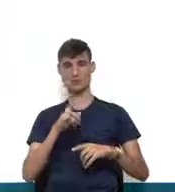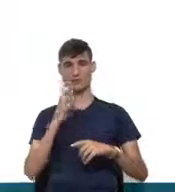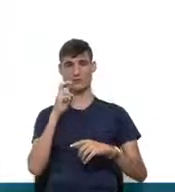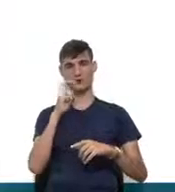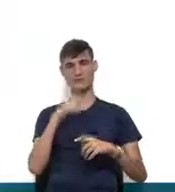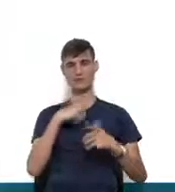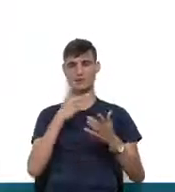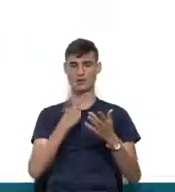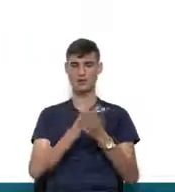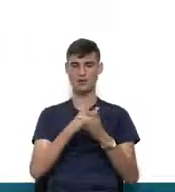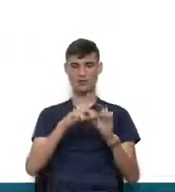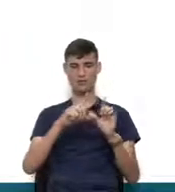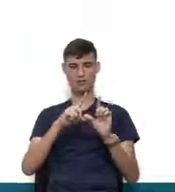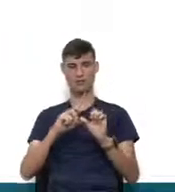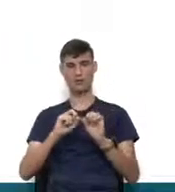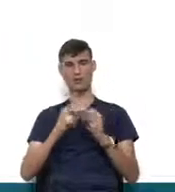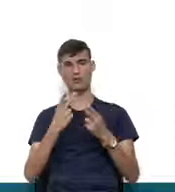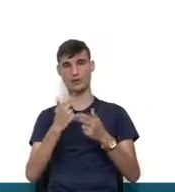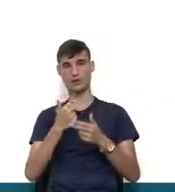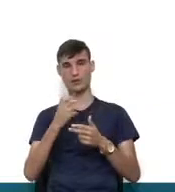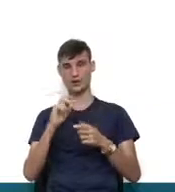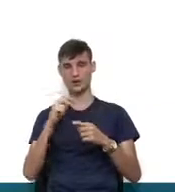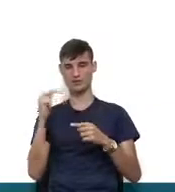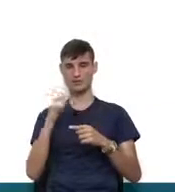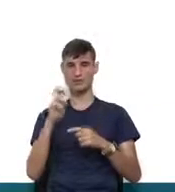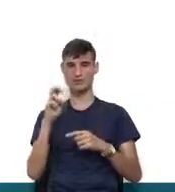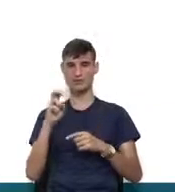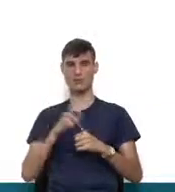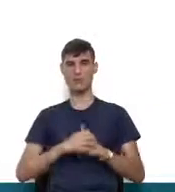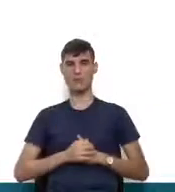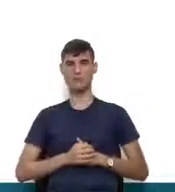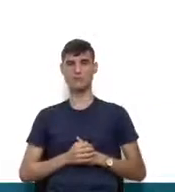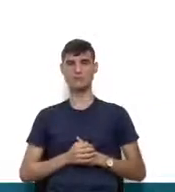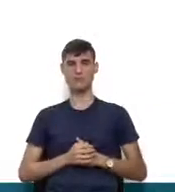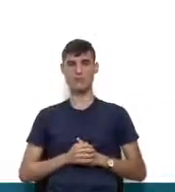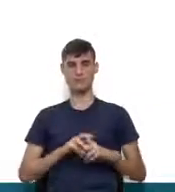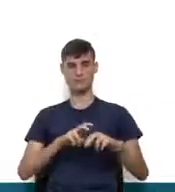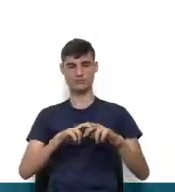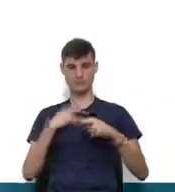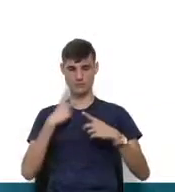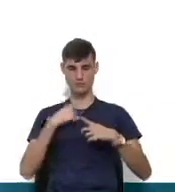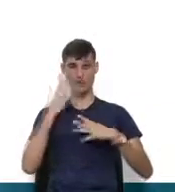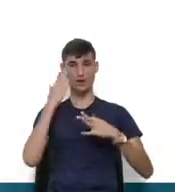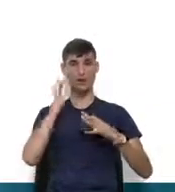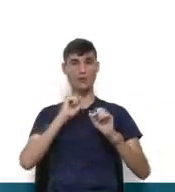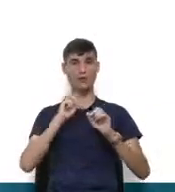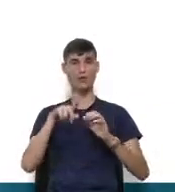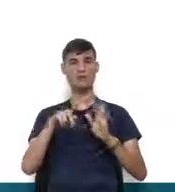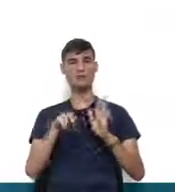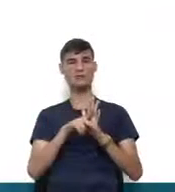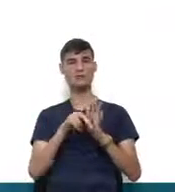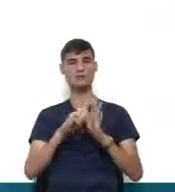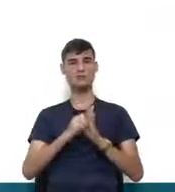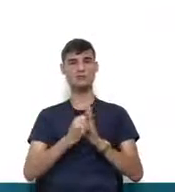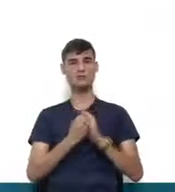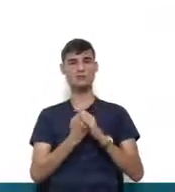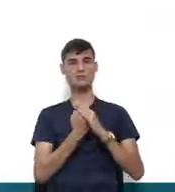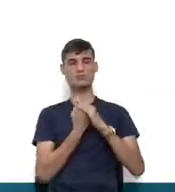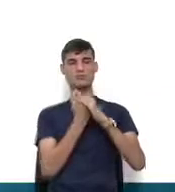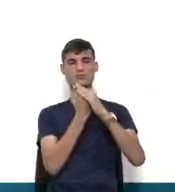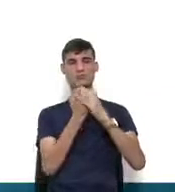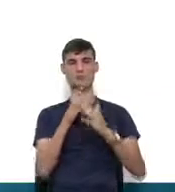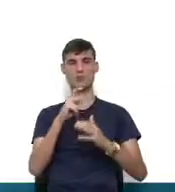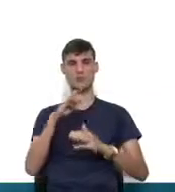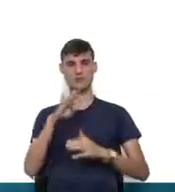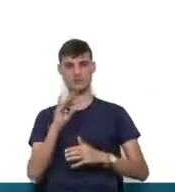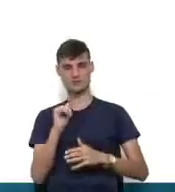aí menor que 10 elevado a menos 5. Então, para isso, nós vamos entender o que é uma série de potência. A gente já viu o que